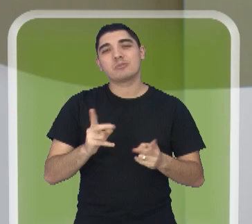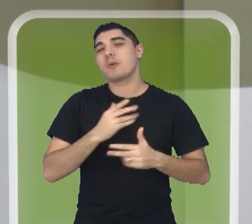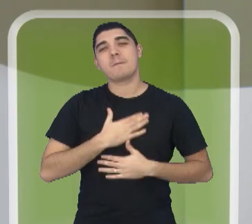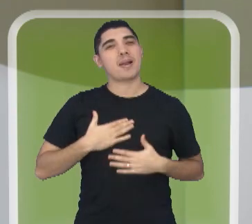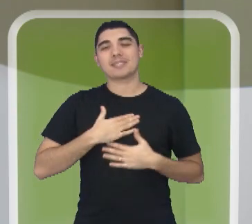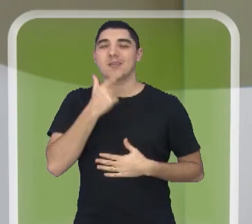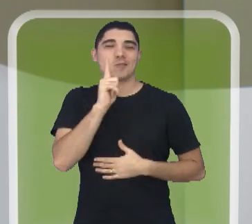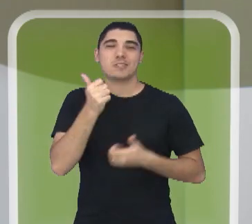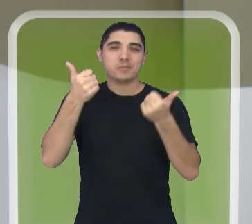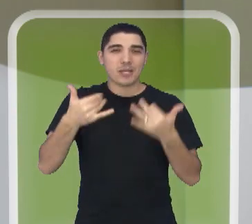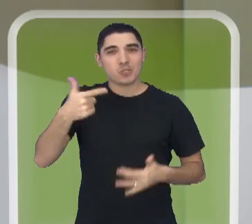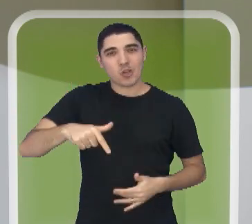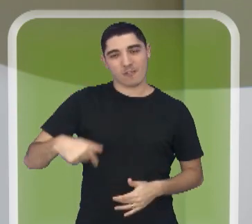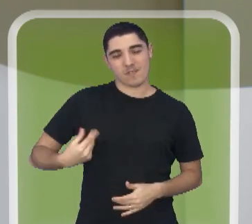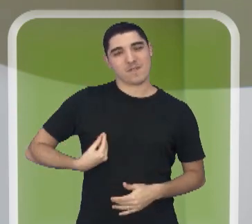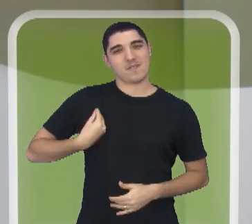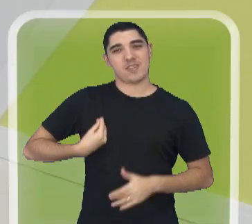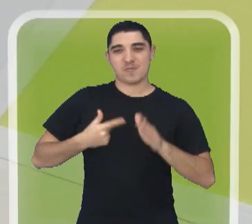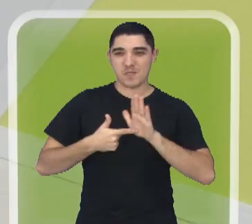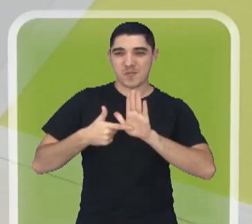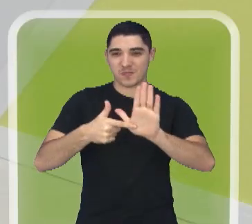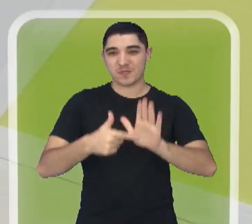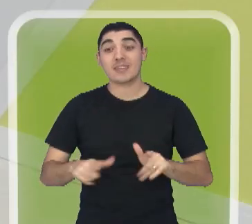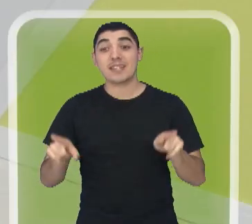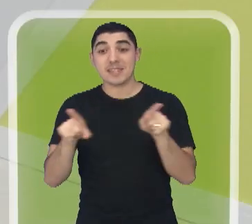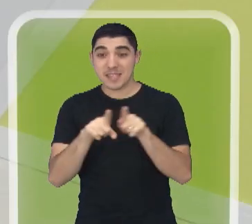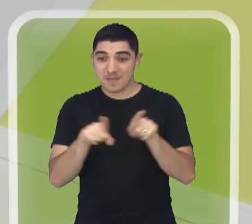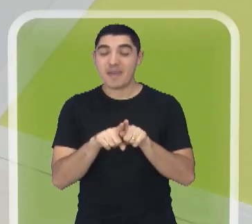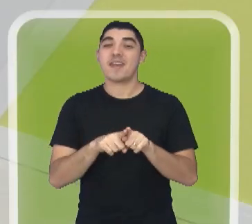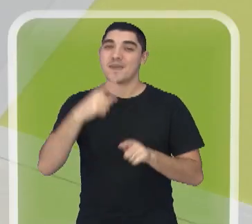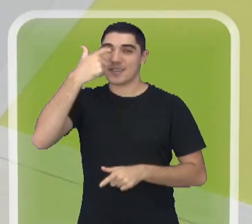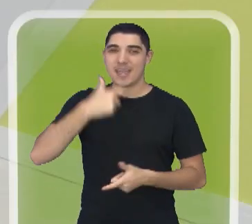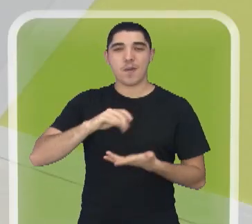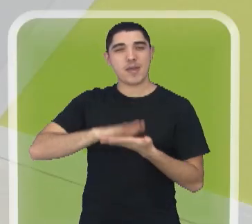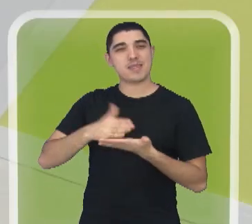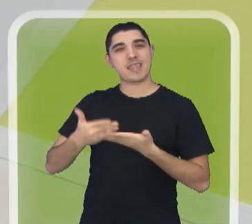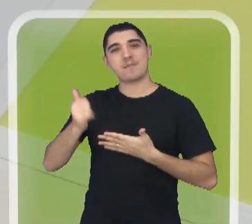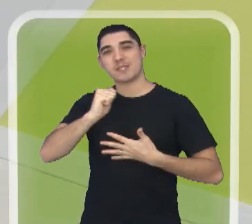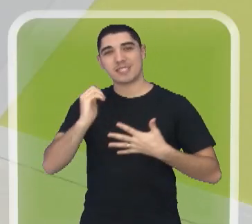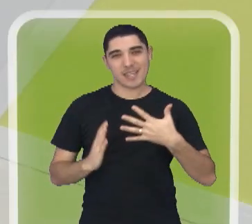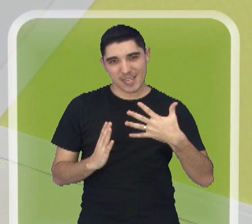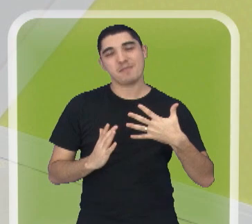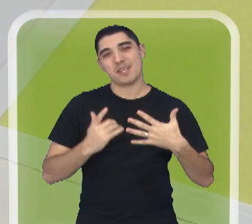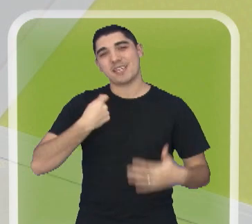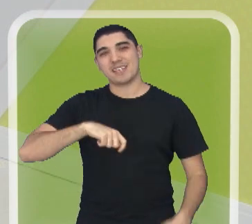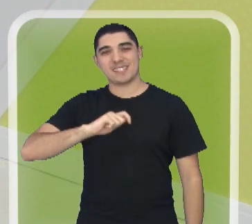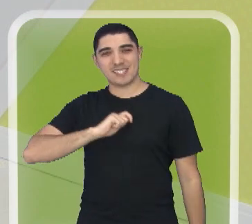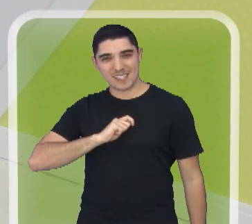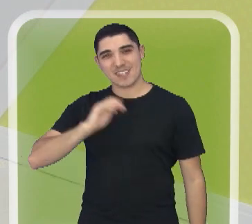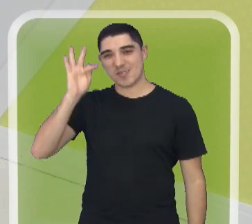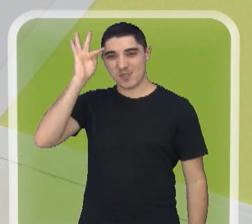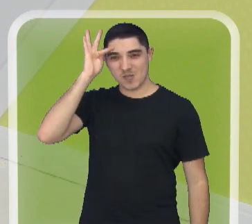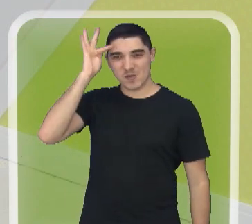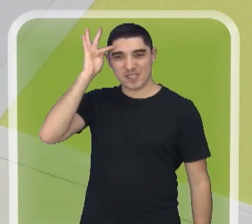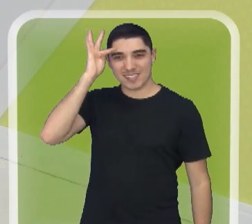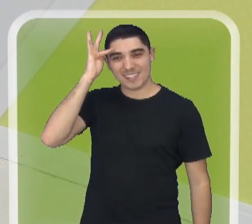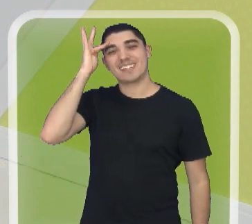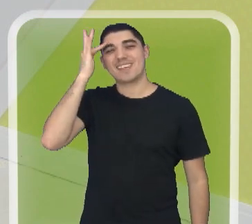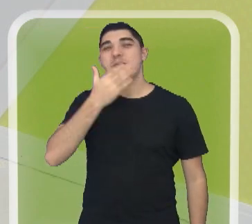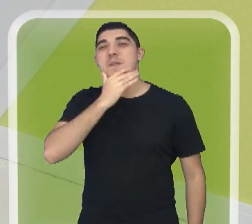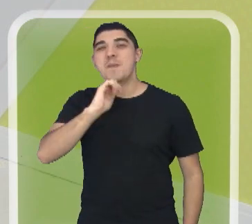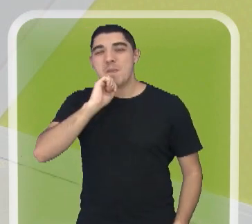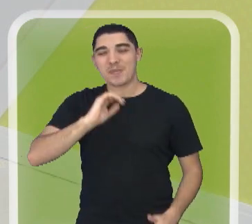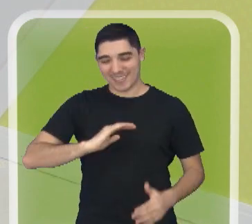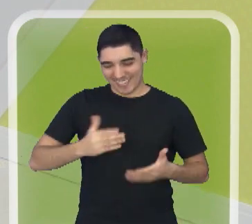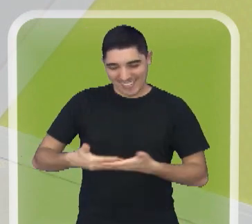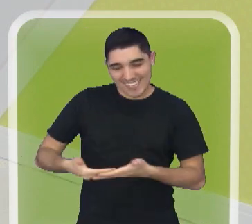inenarrável estar em mais uma Hora do Esporte. E aqui com a gente também o nosso intérprete de Libras, o nosso querido Luiz Fernando, o papai